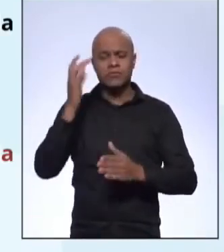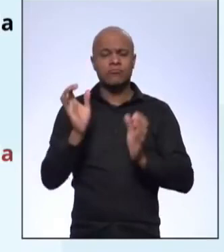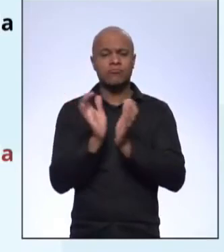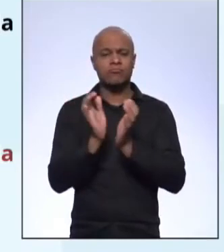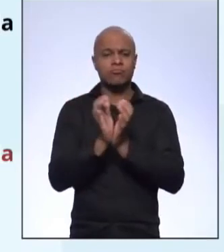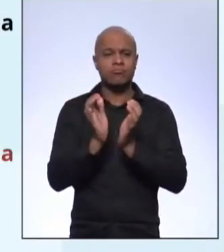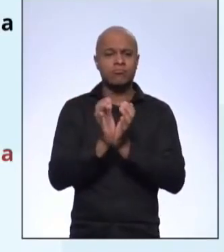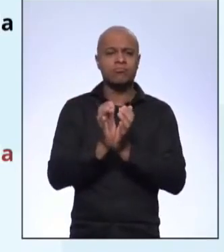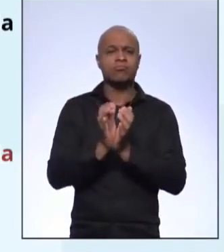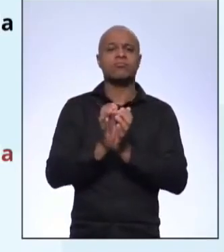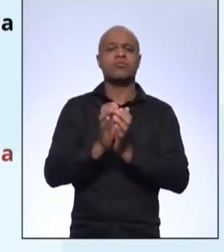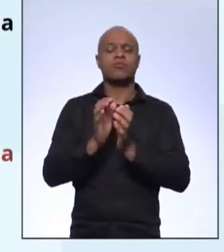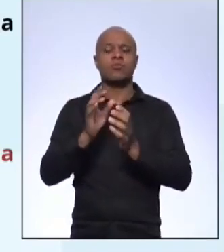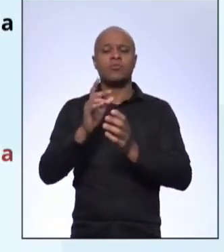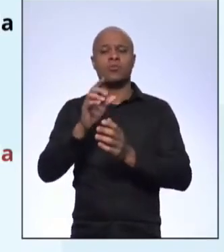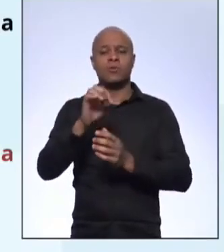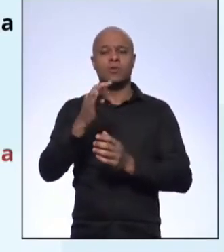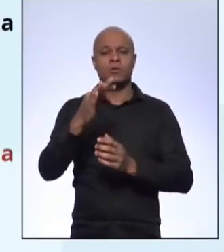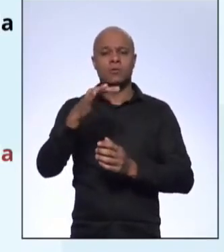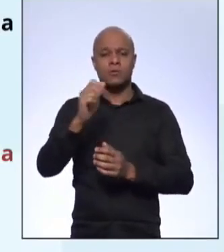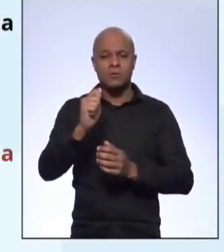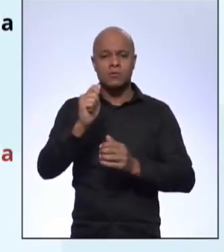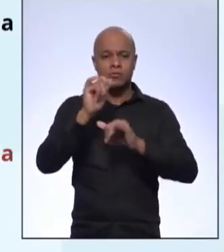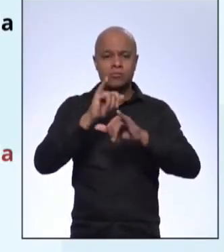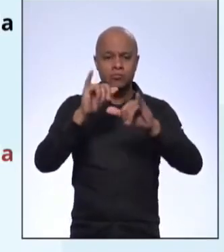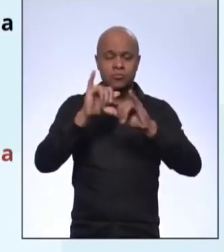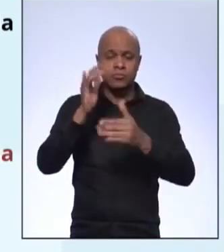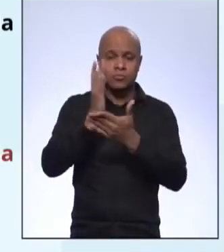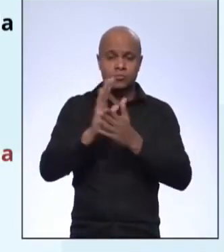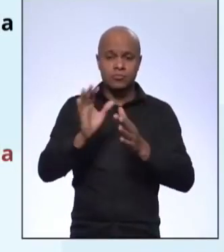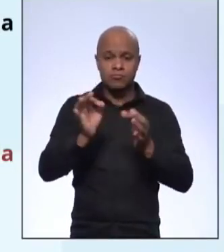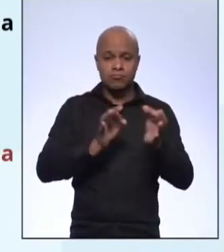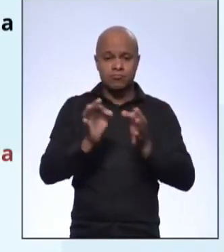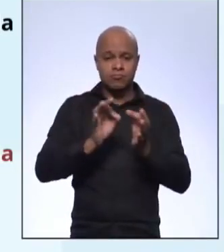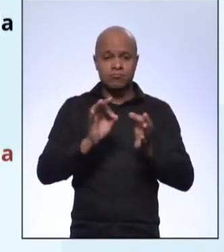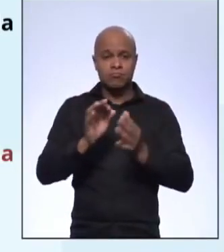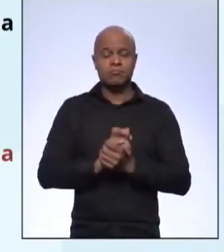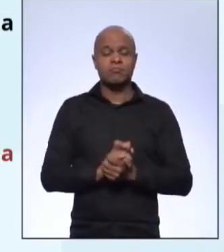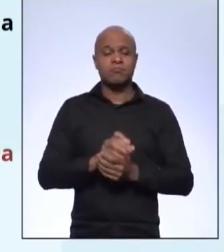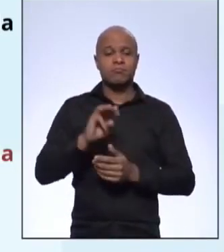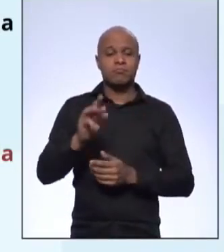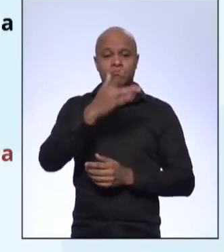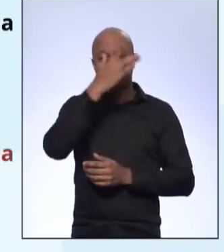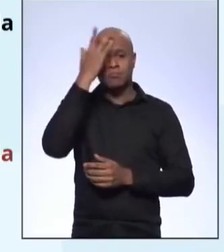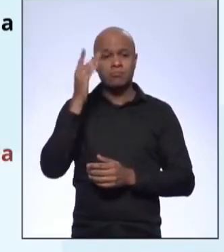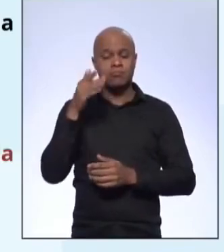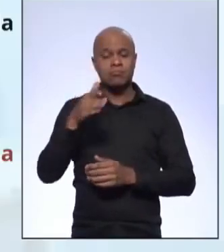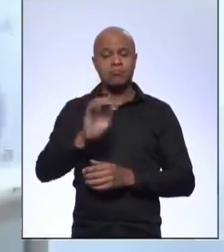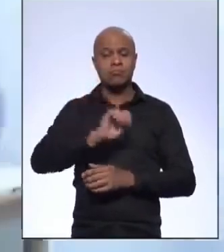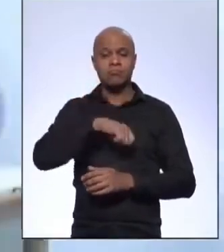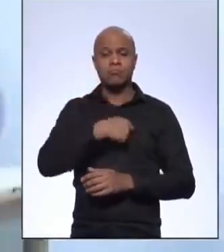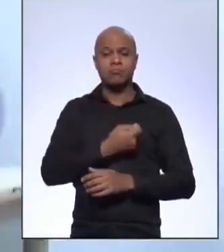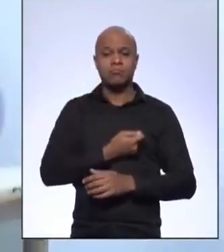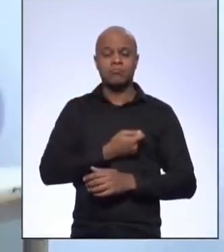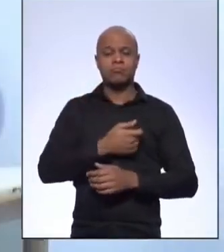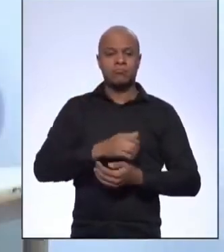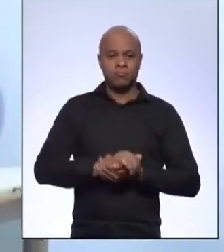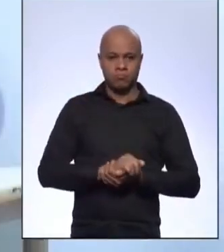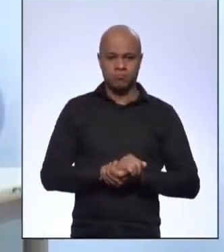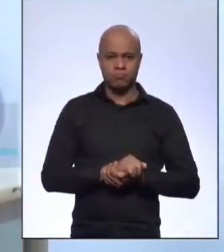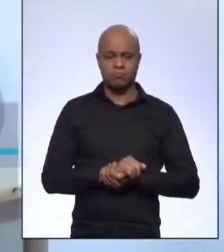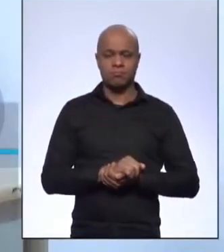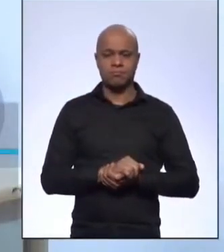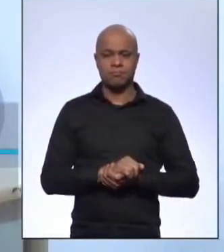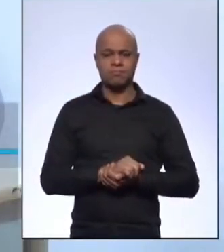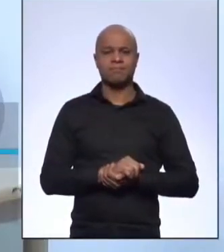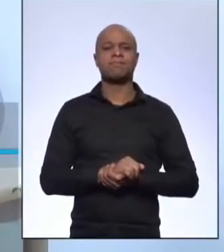Terceira manchete, milhares vão às ruas em Barcelona pela unidade da Espanha, que é uma manchete de outubro